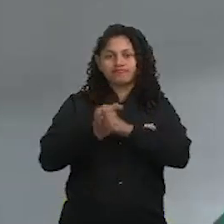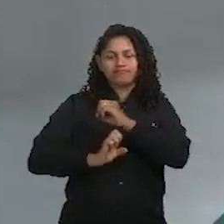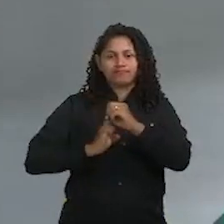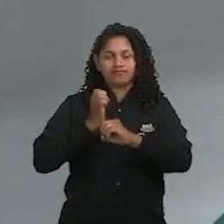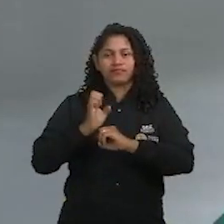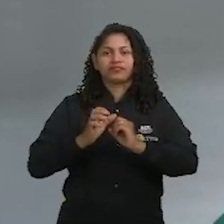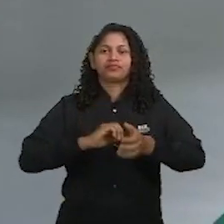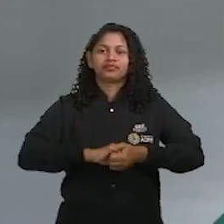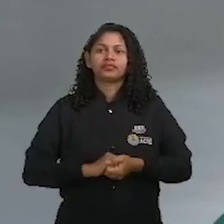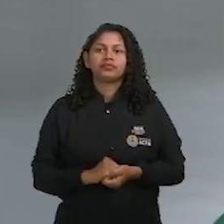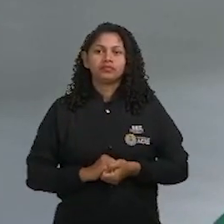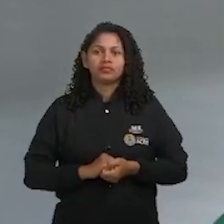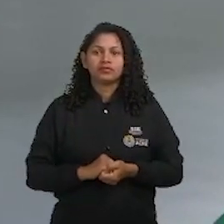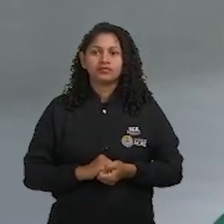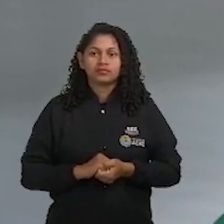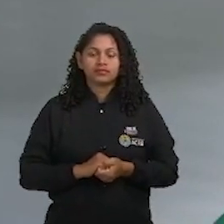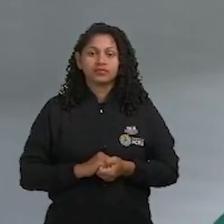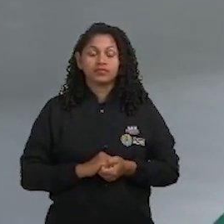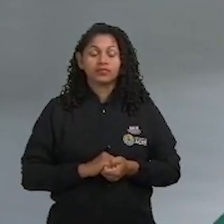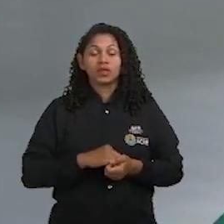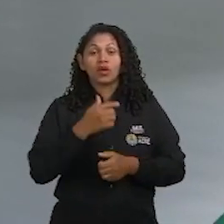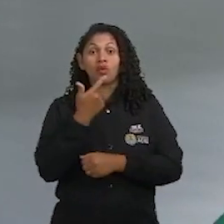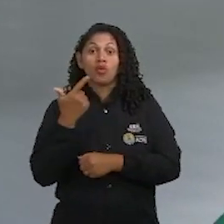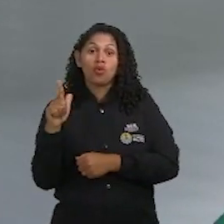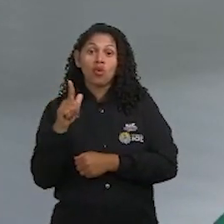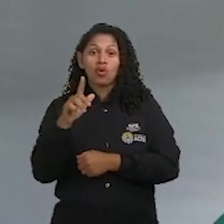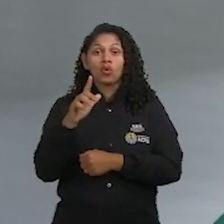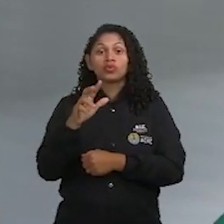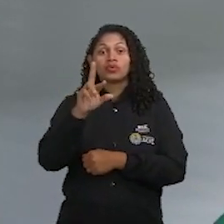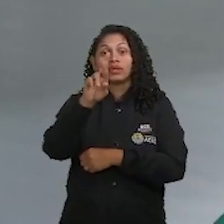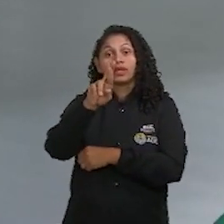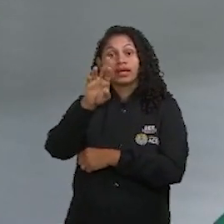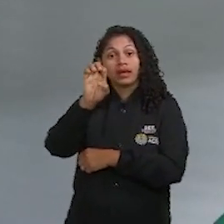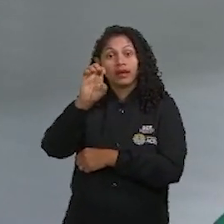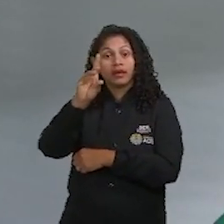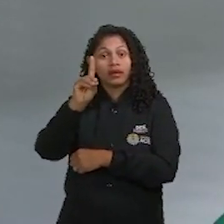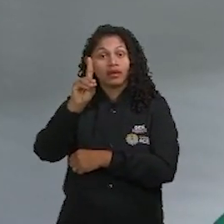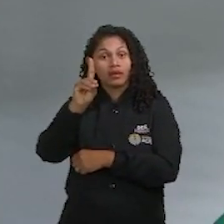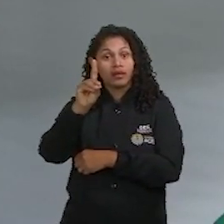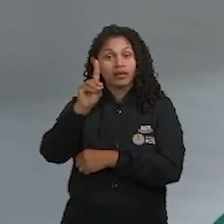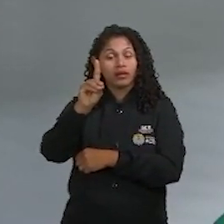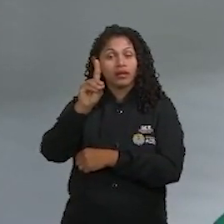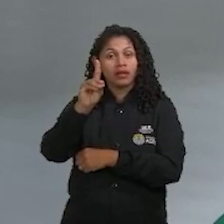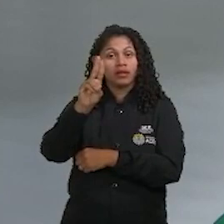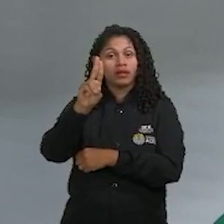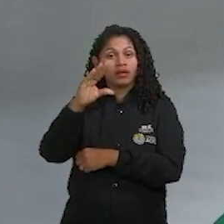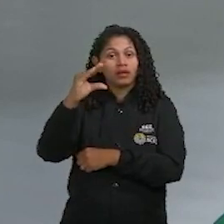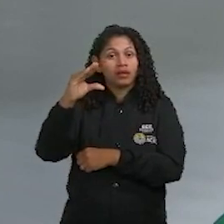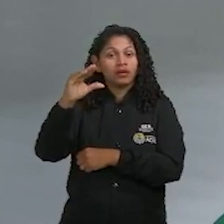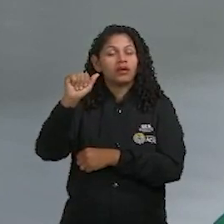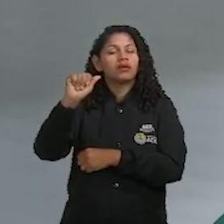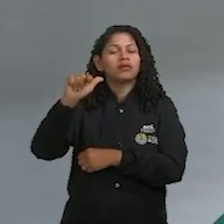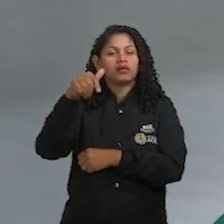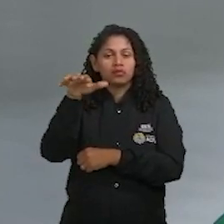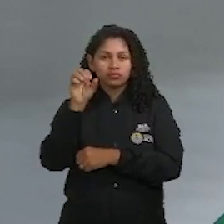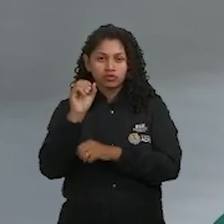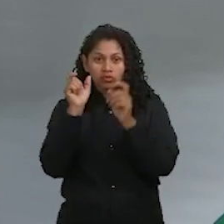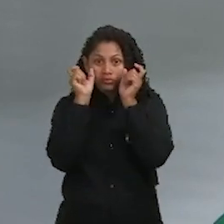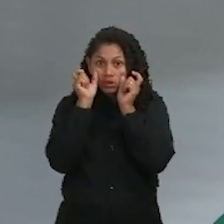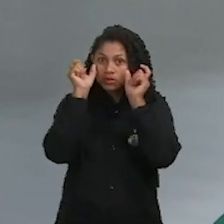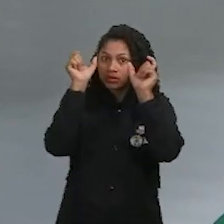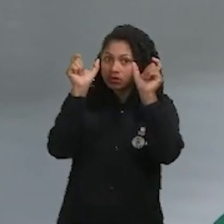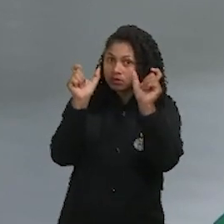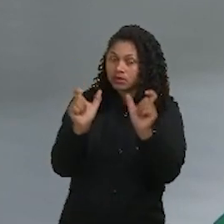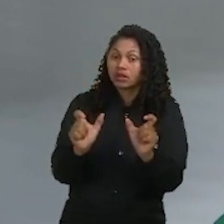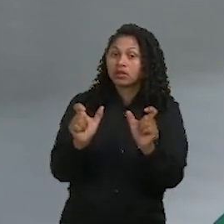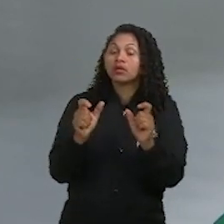processo oposto, nós vamos chamar de redução. Redução que você fique aí um pouquinho atento em relação